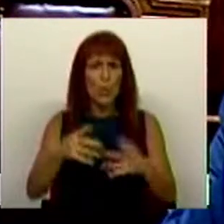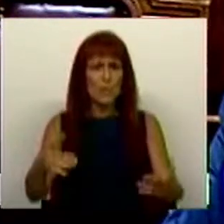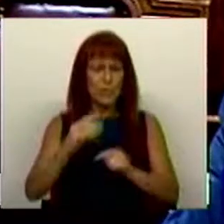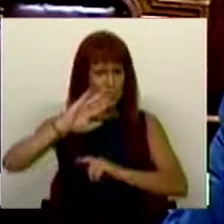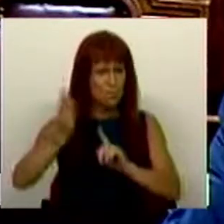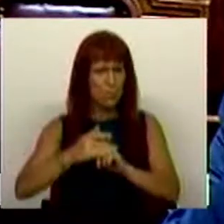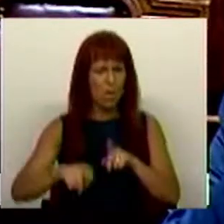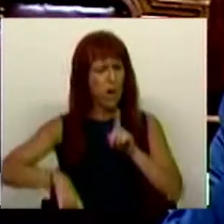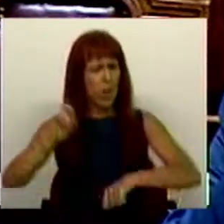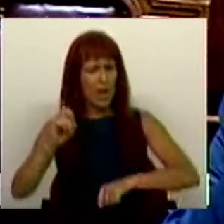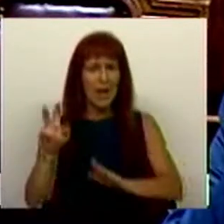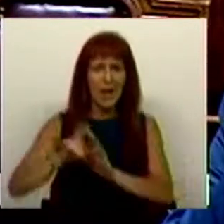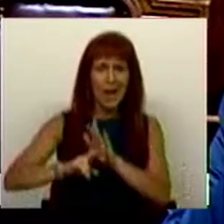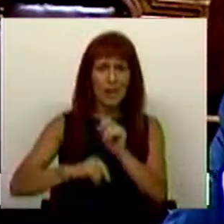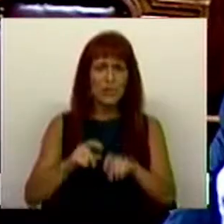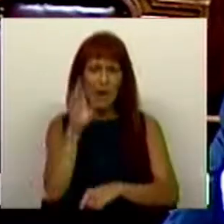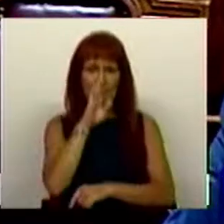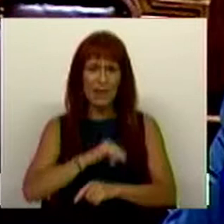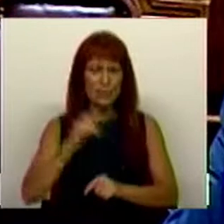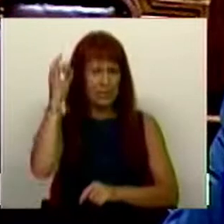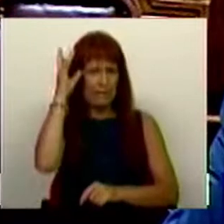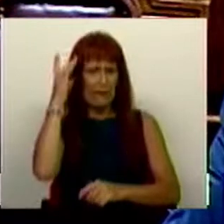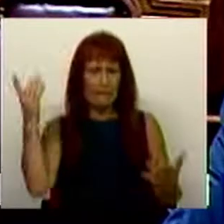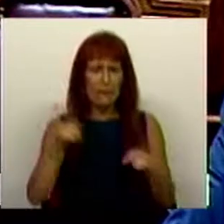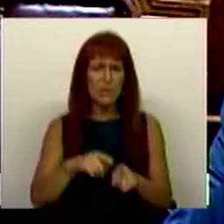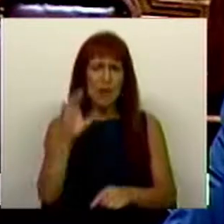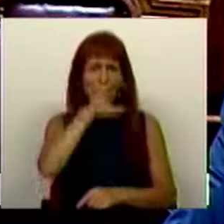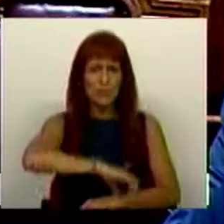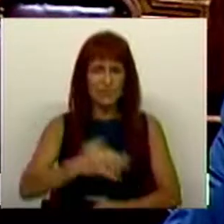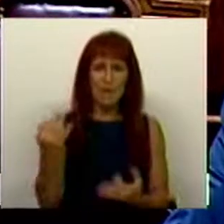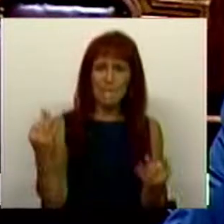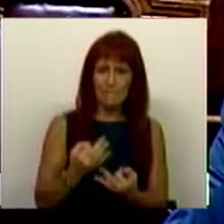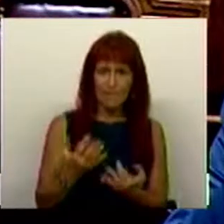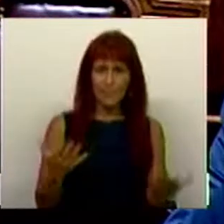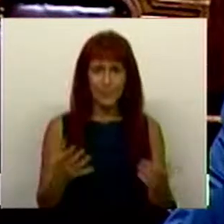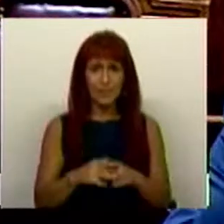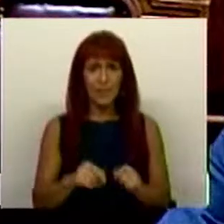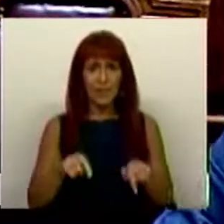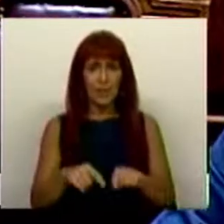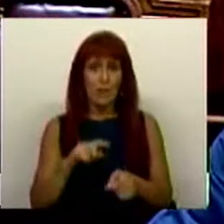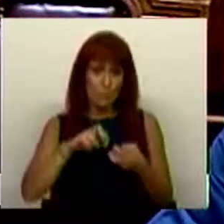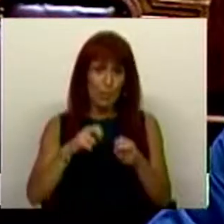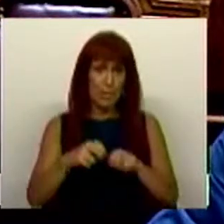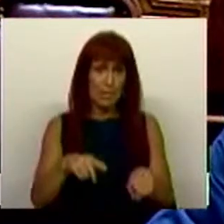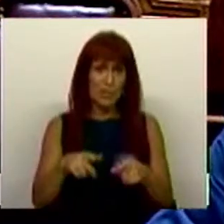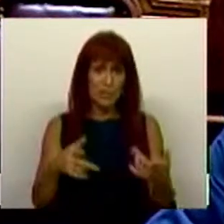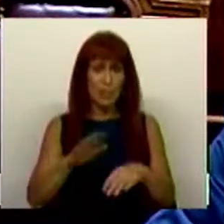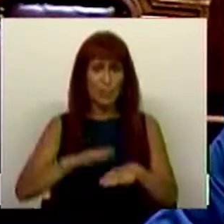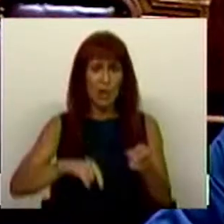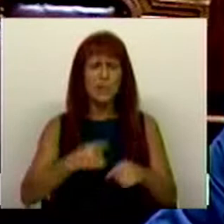a evasão às regras e as práticas fraudulentas e abusivas. Aborda problemas causados